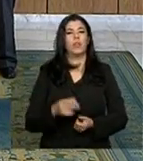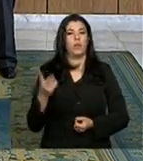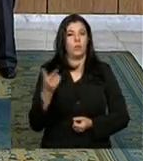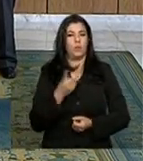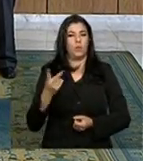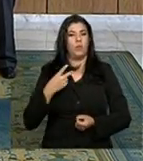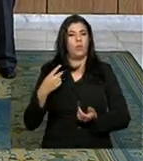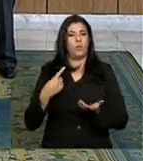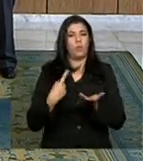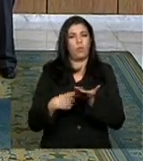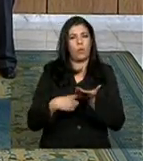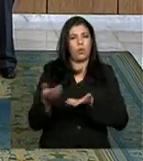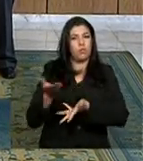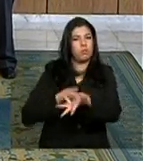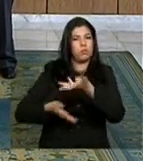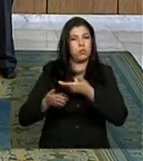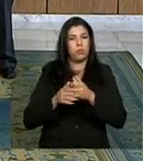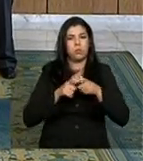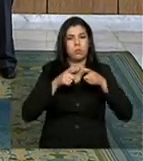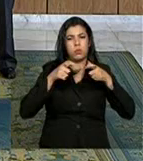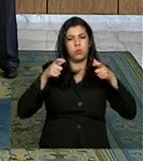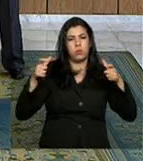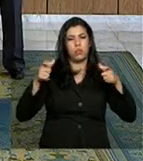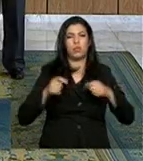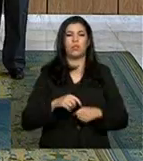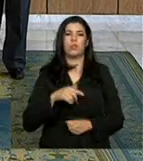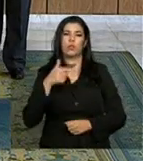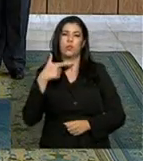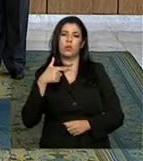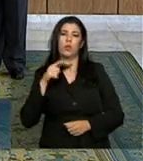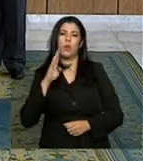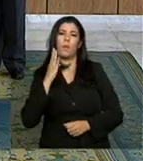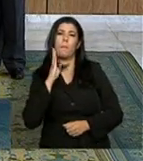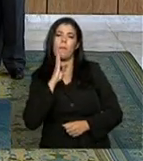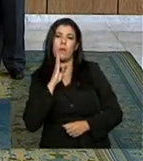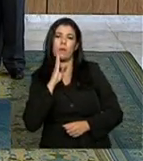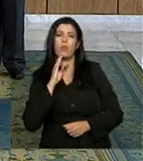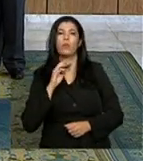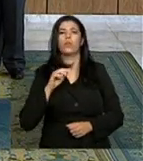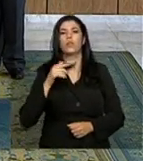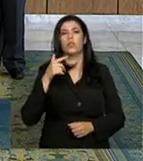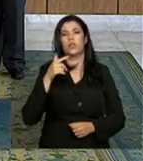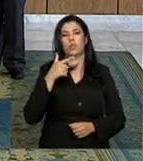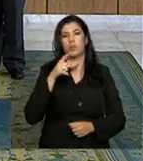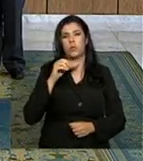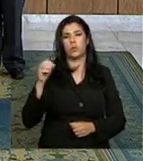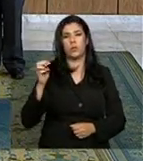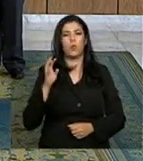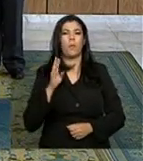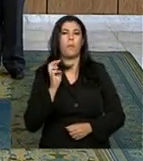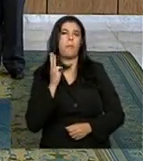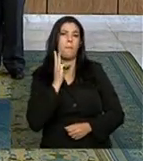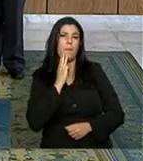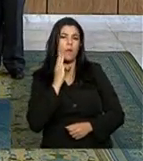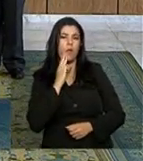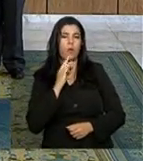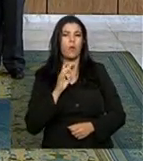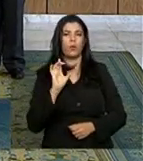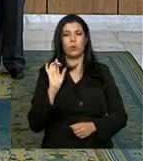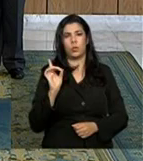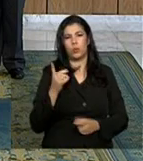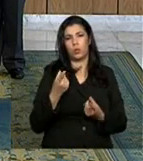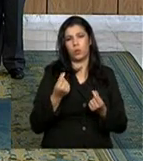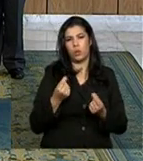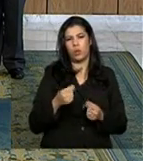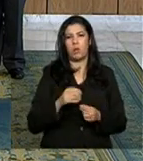vem crescendo nos últimos anos, passou aí de 2 bilhões e 200 milhões de dólares para aproximadamente 4